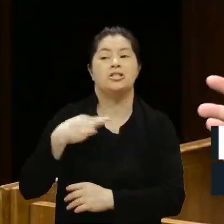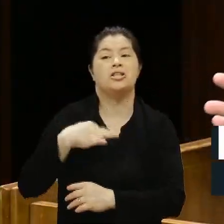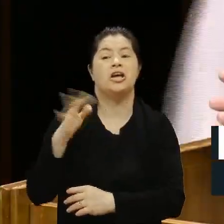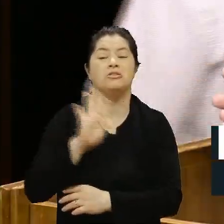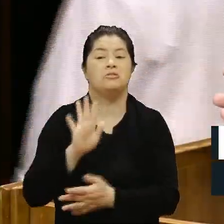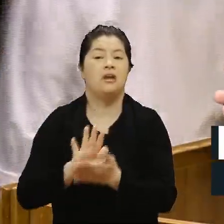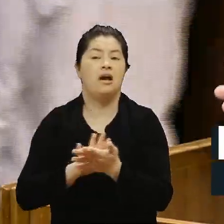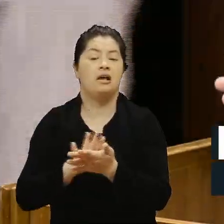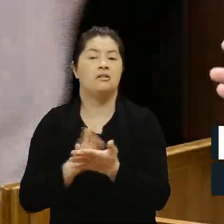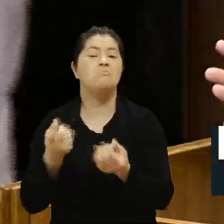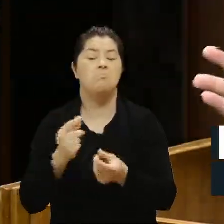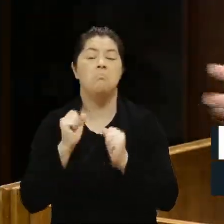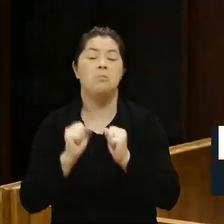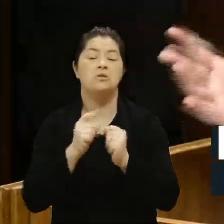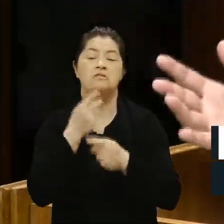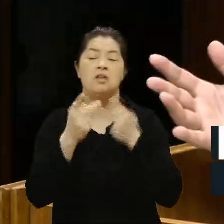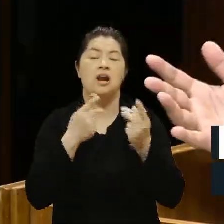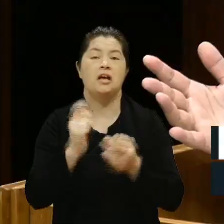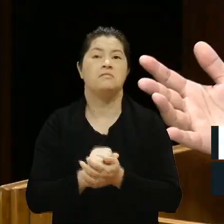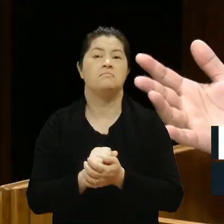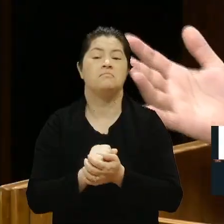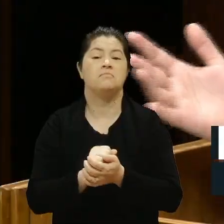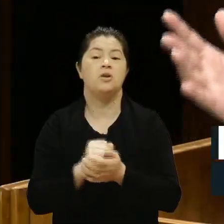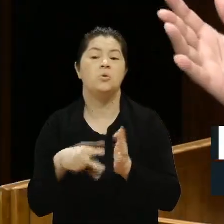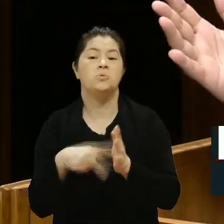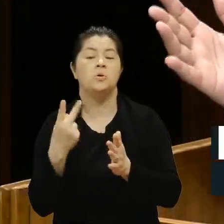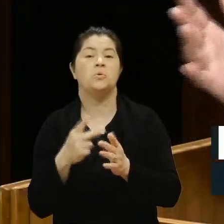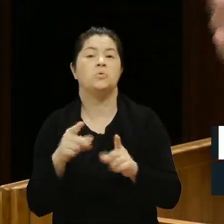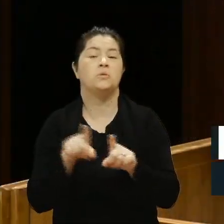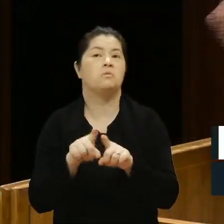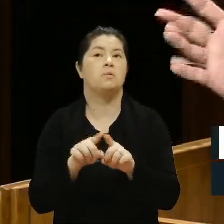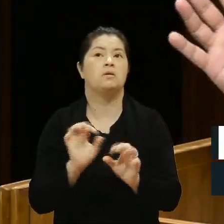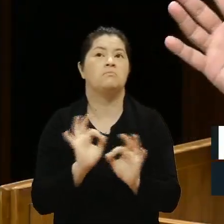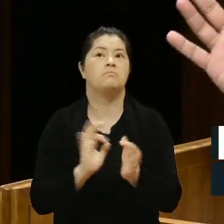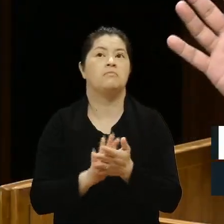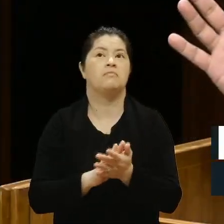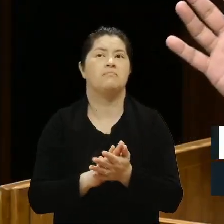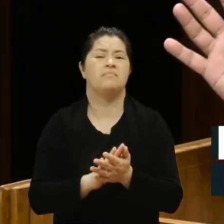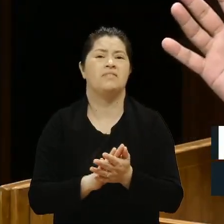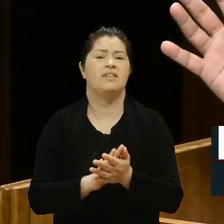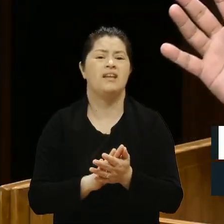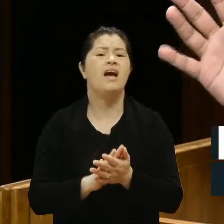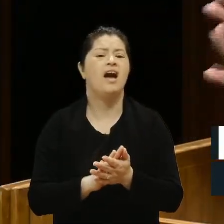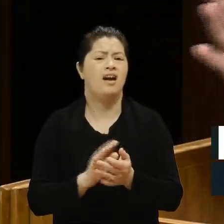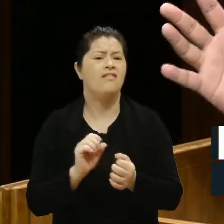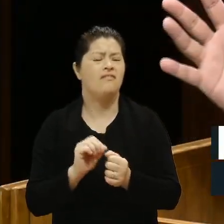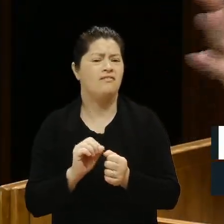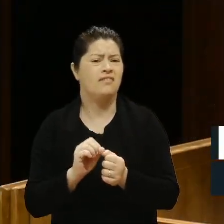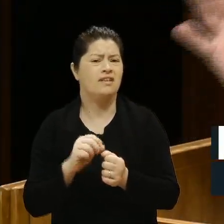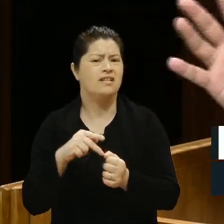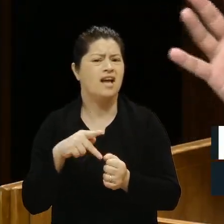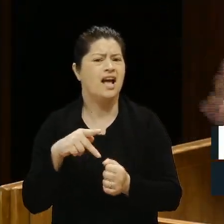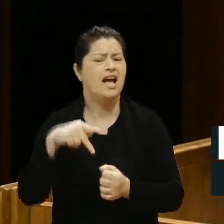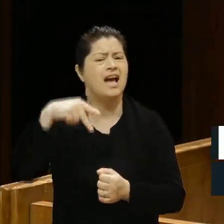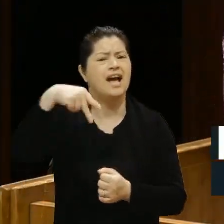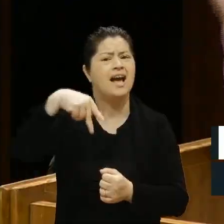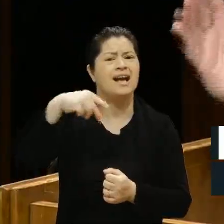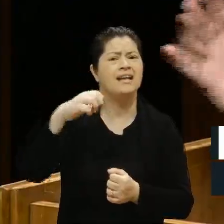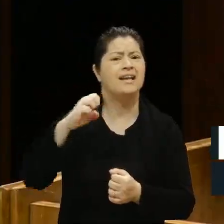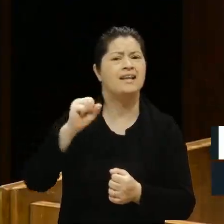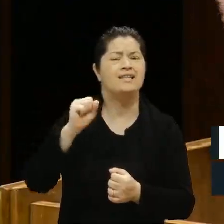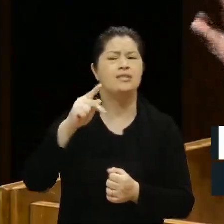prefeito, nem o vice. Aliás, faz tempo que eu não vejo o Néspolo, hein, gente? Não sei o vice daqui anda,